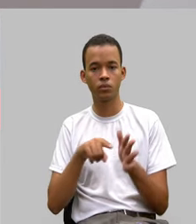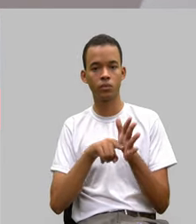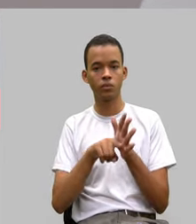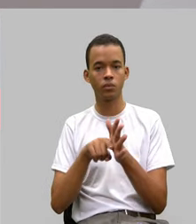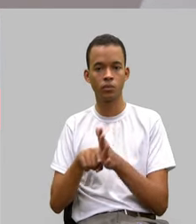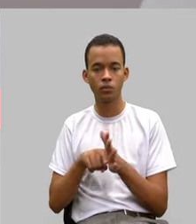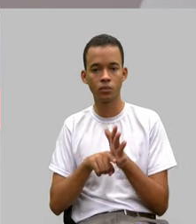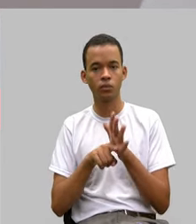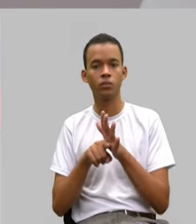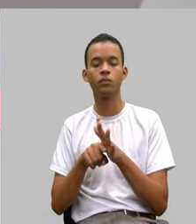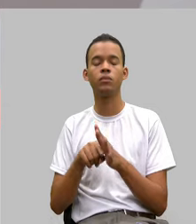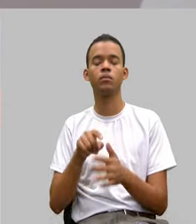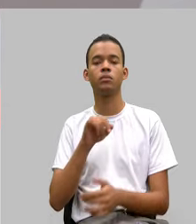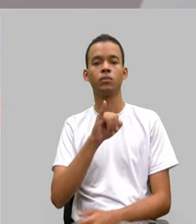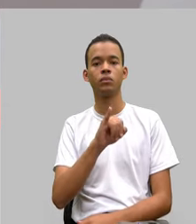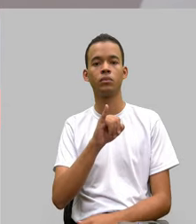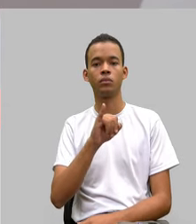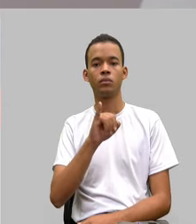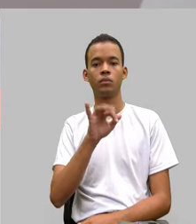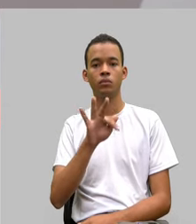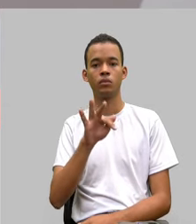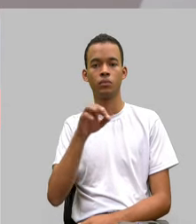IFMG representando